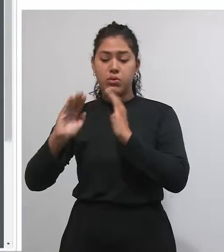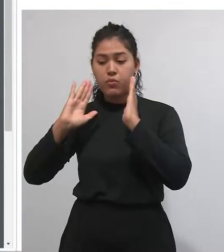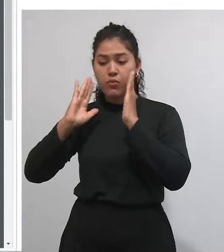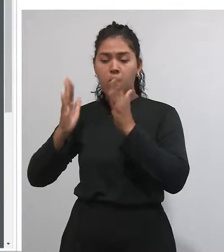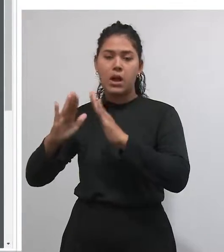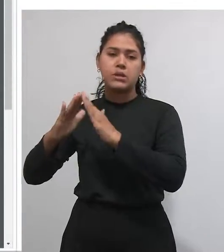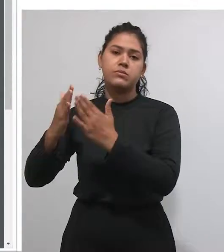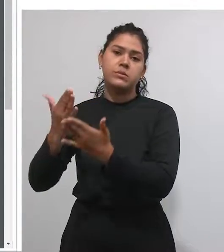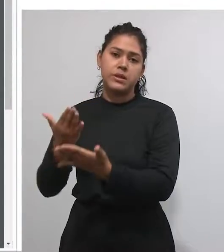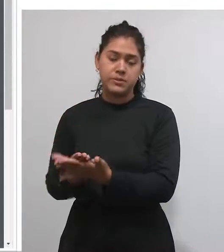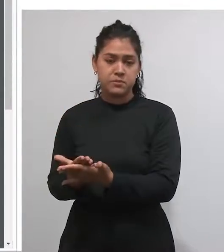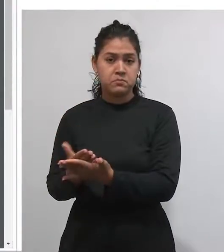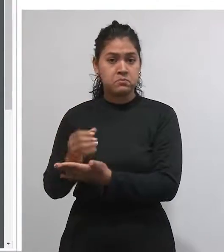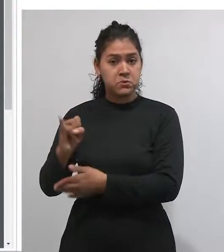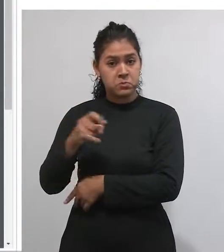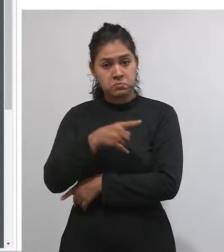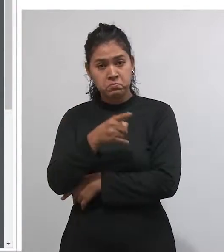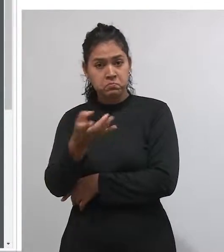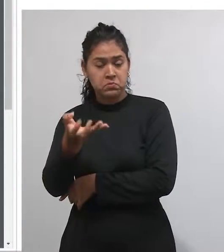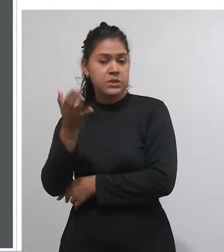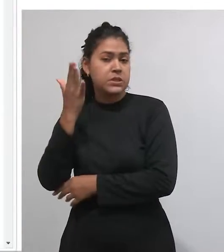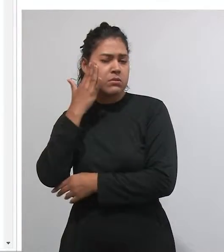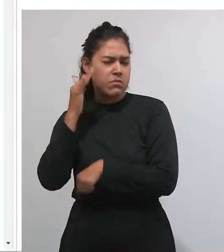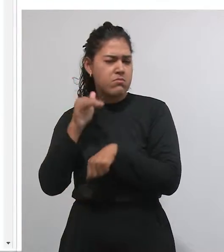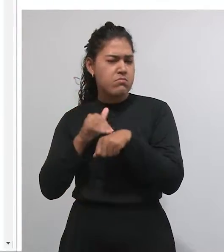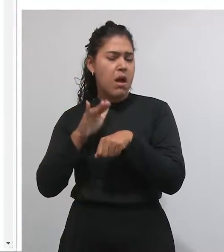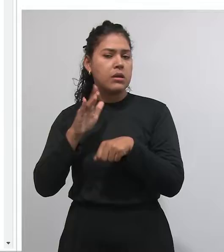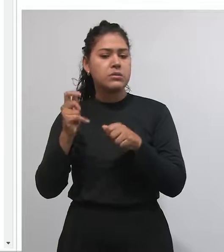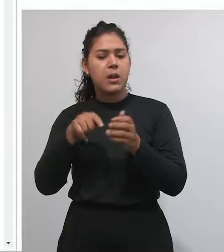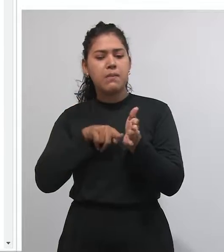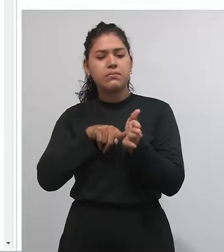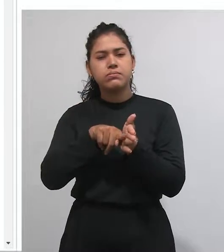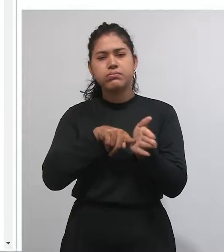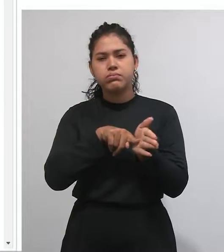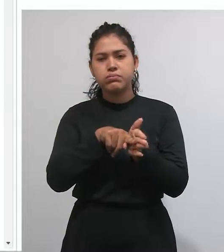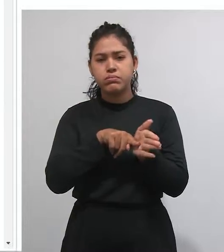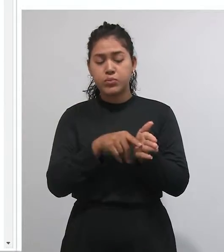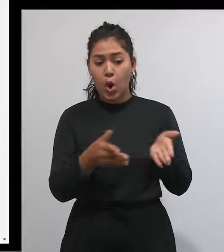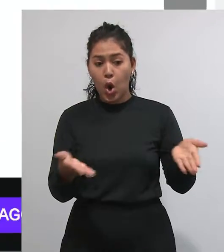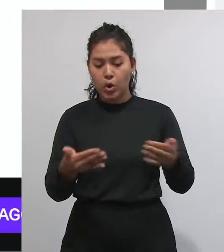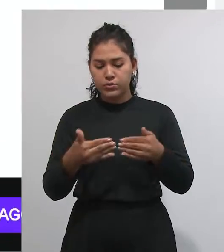para a educação. Então, se você quiser saber mais, aí você acompanha